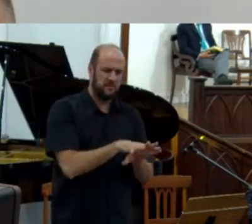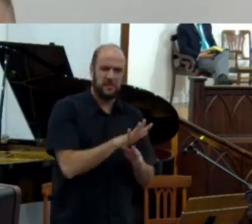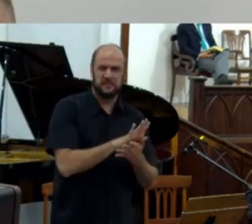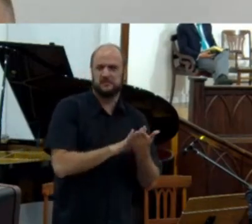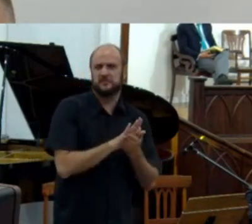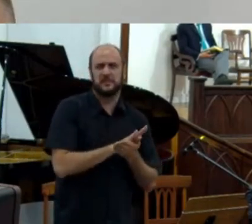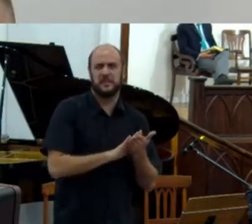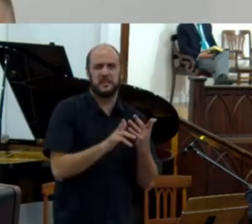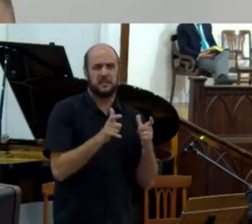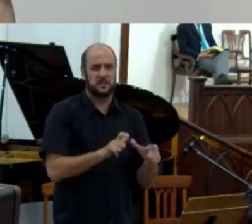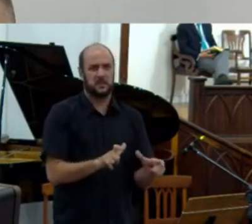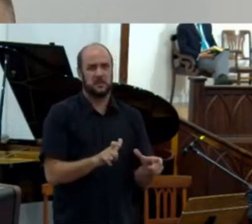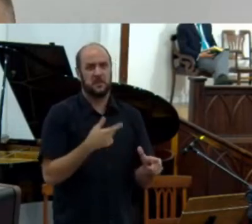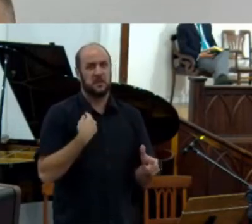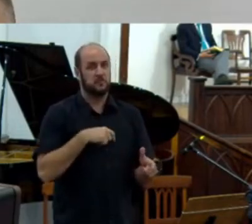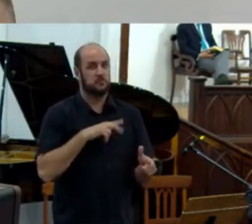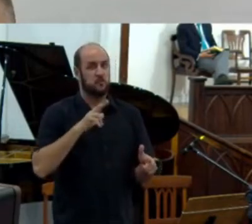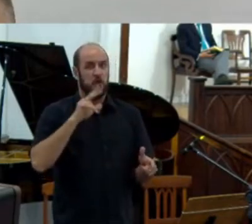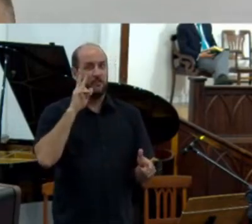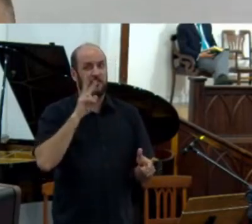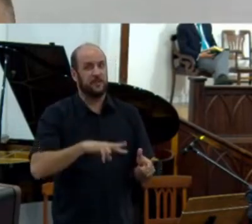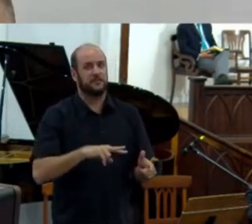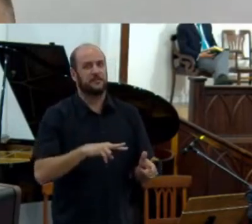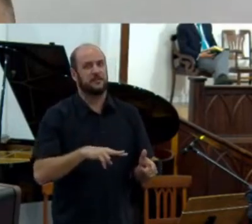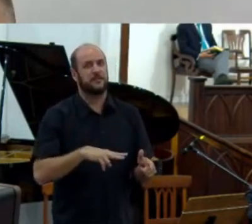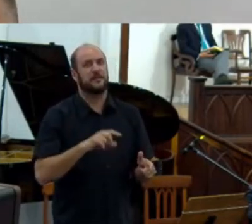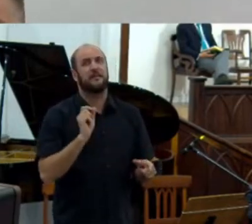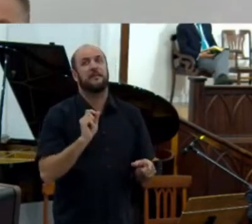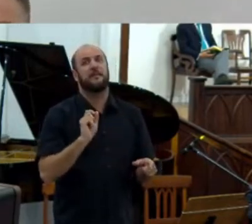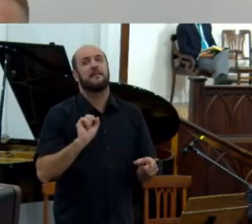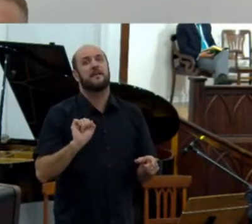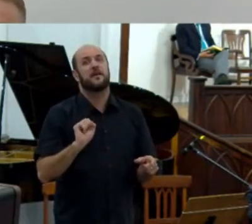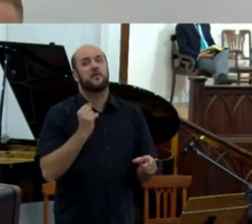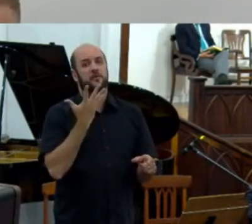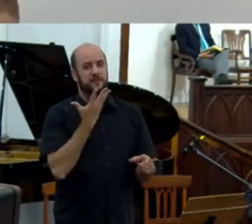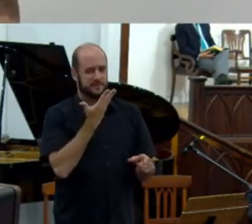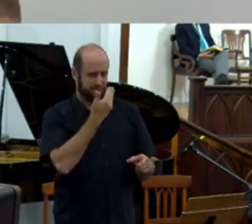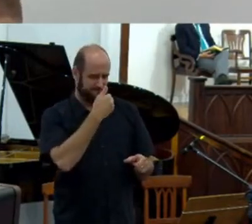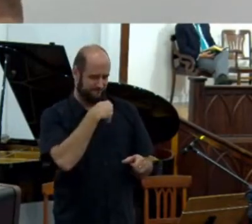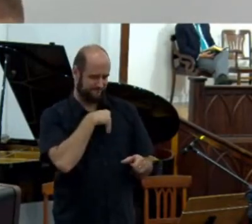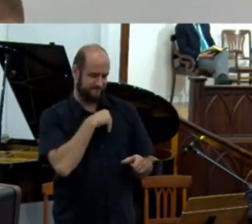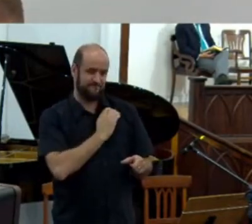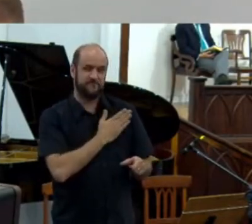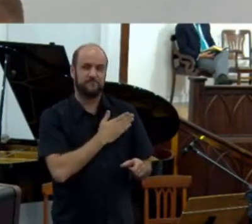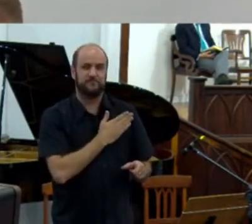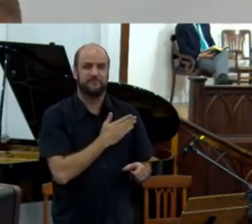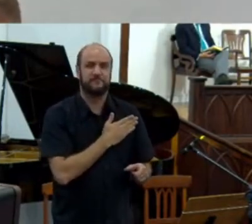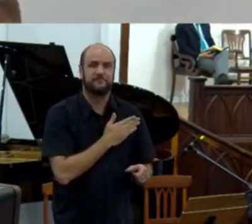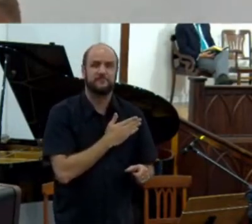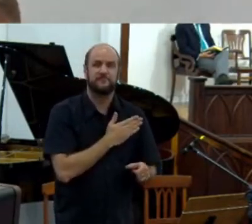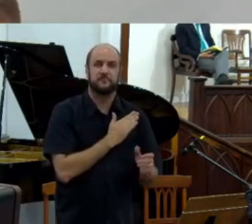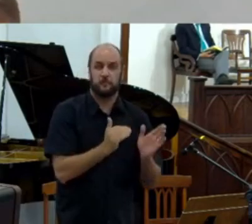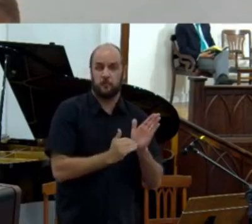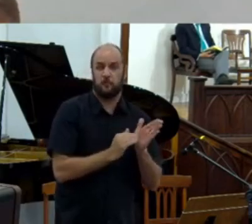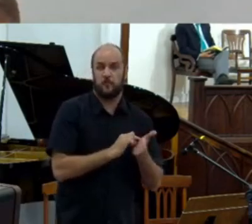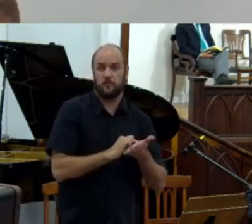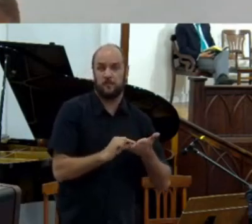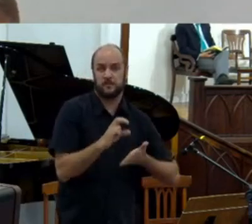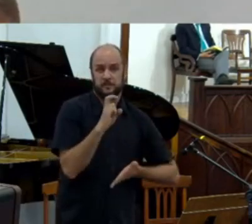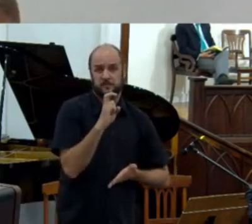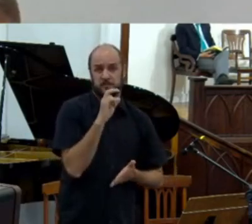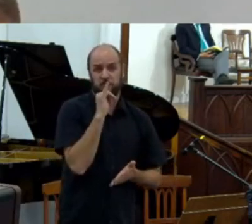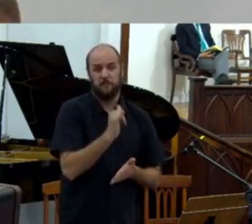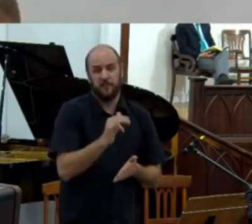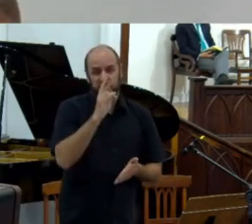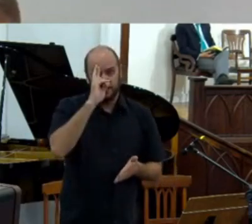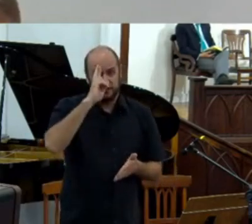ambiente, nós jamais enxergaríamos, que é aquilo que se passa dentro do nosso próprio coração. Final do versículo 5 diz